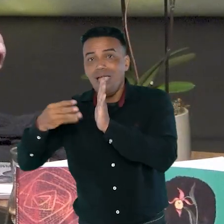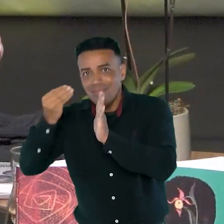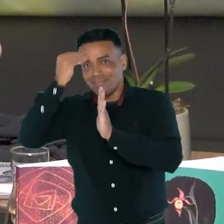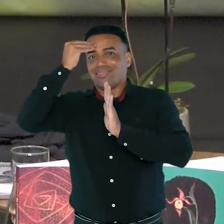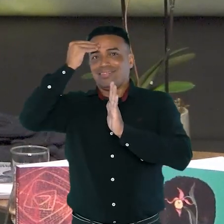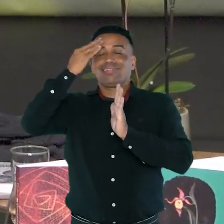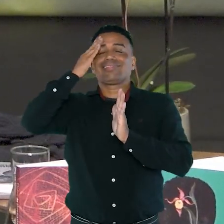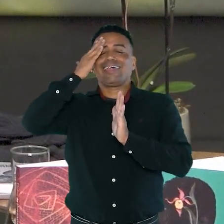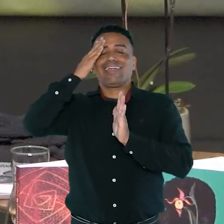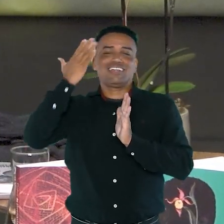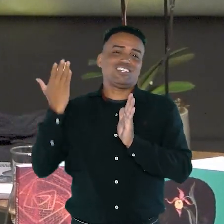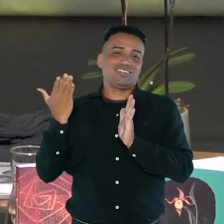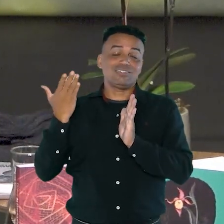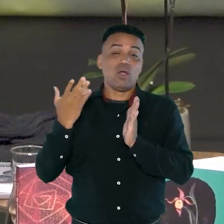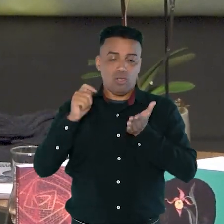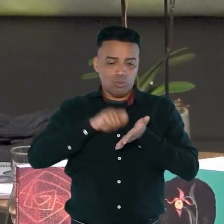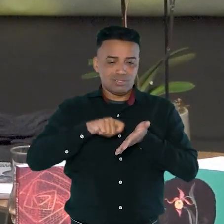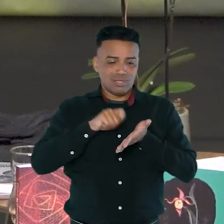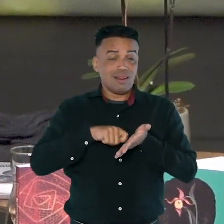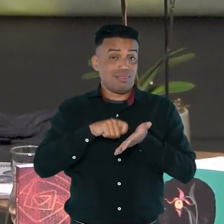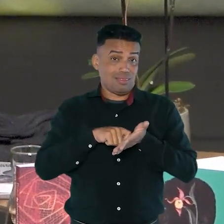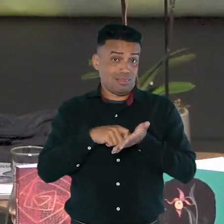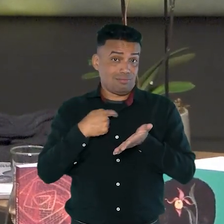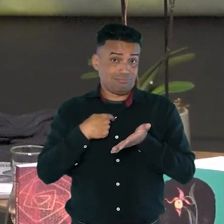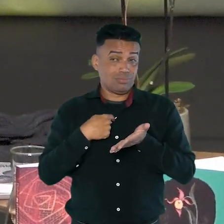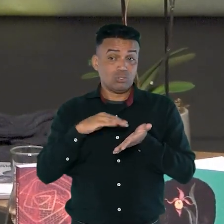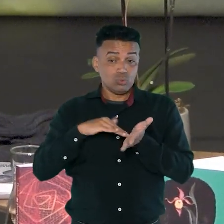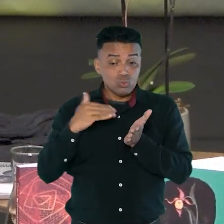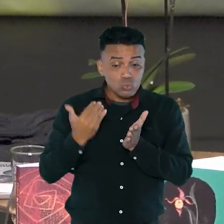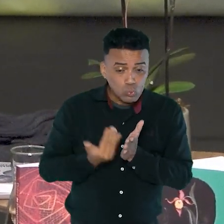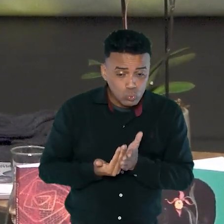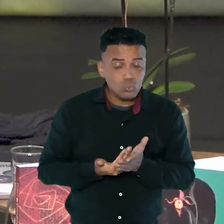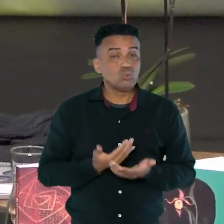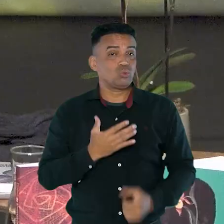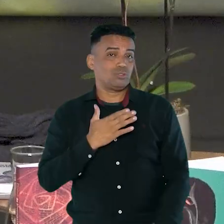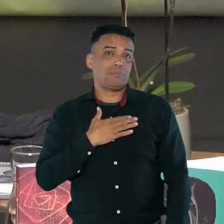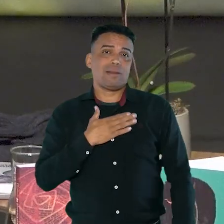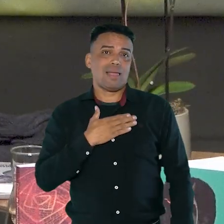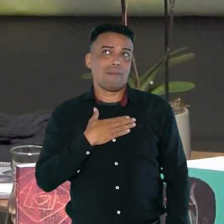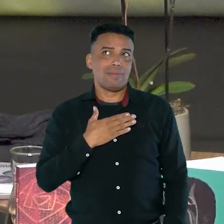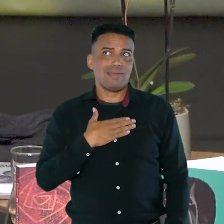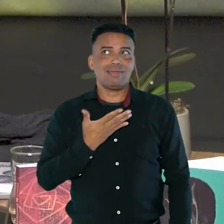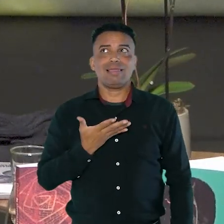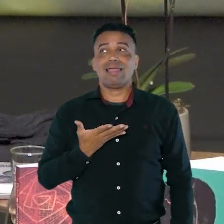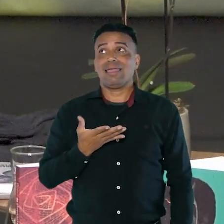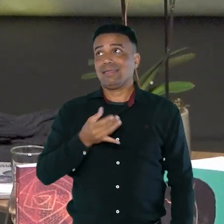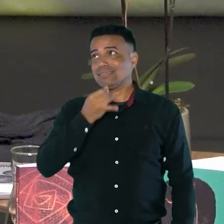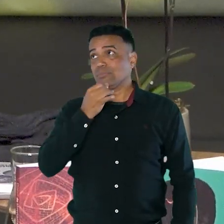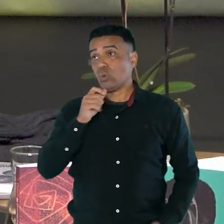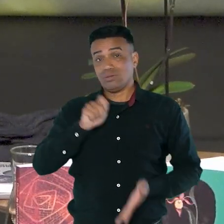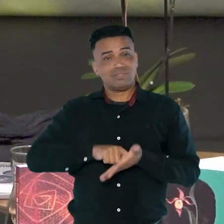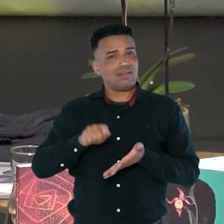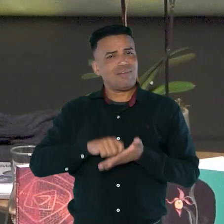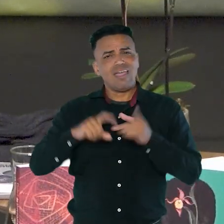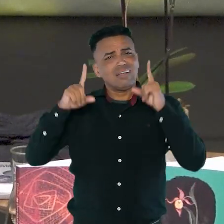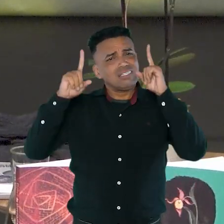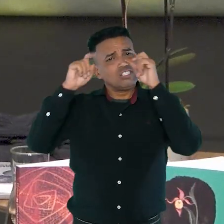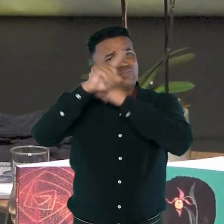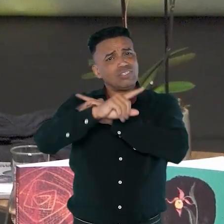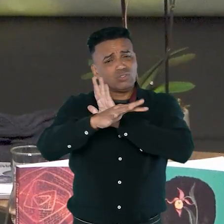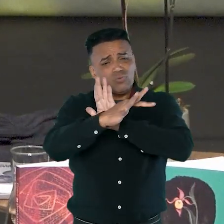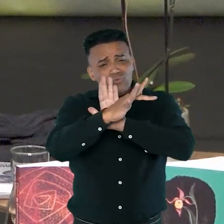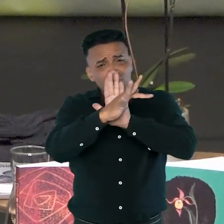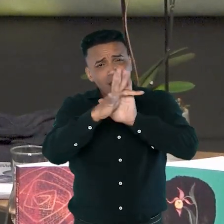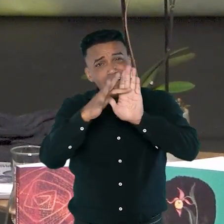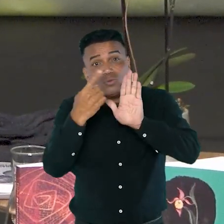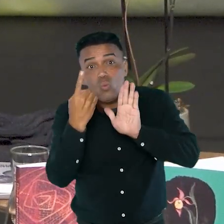dentro dessa coisa que eu escrevo, é preciso estar tudo aquilo que eu... Então, para mim, escrever é muito difícil. Uma